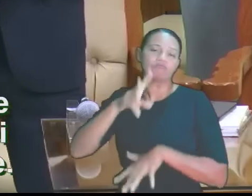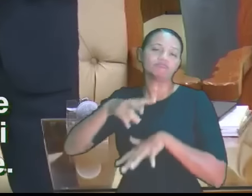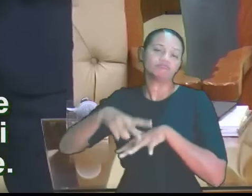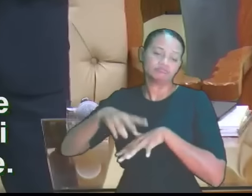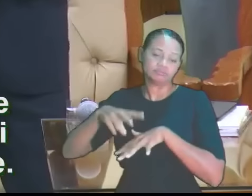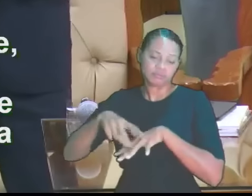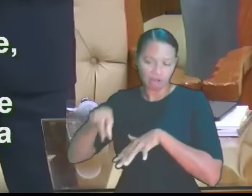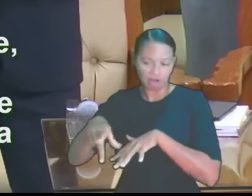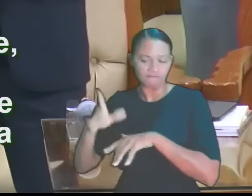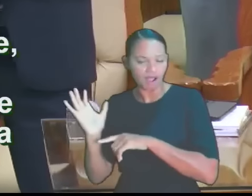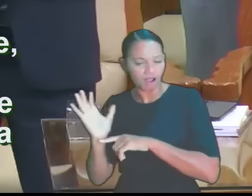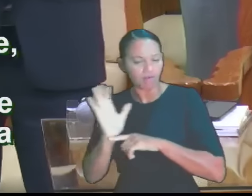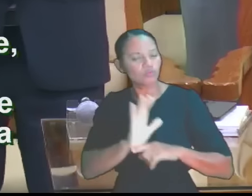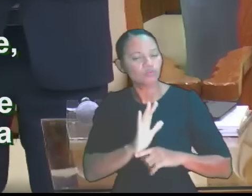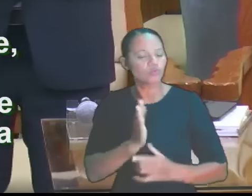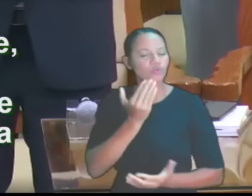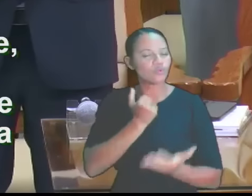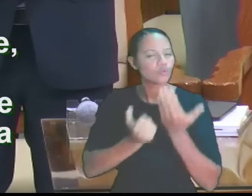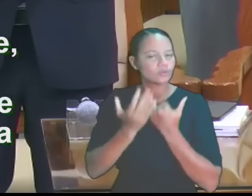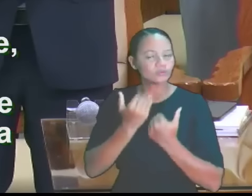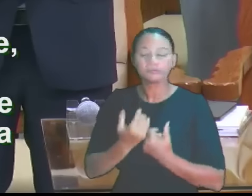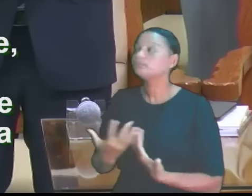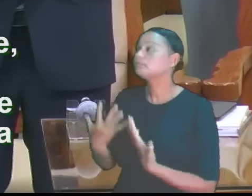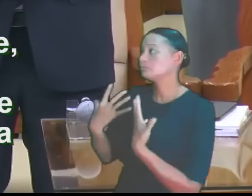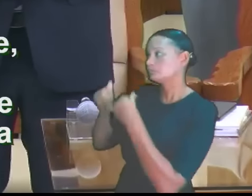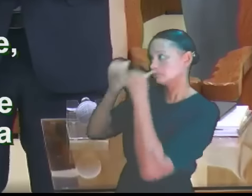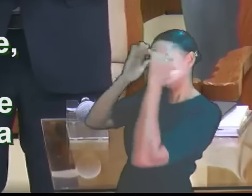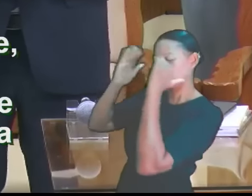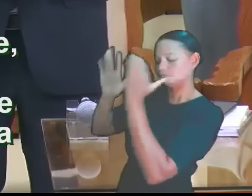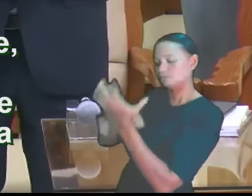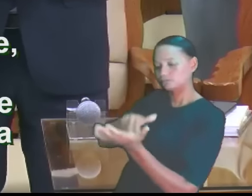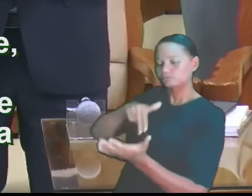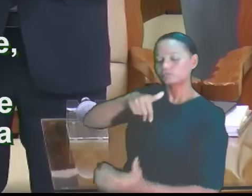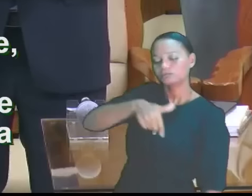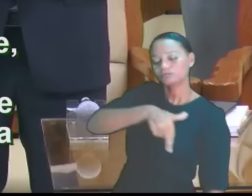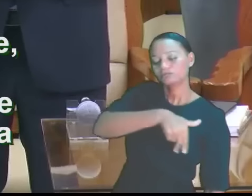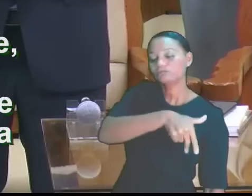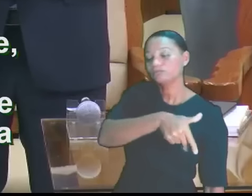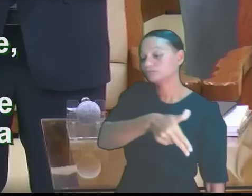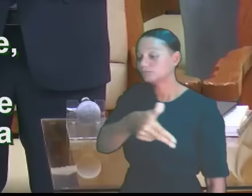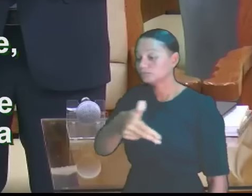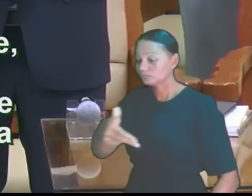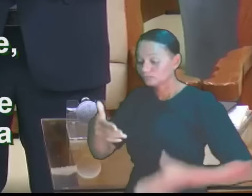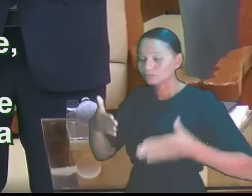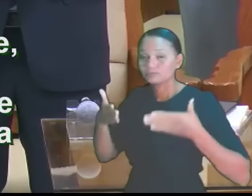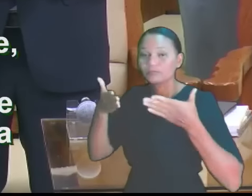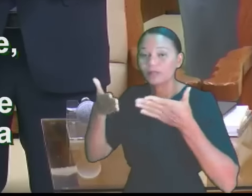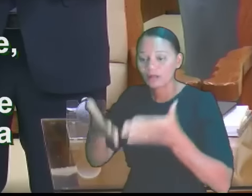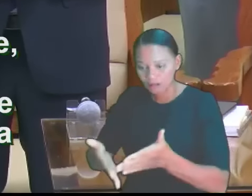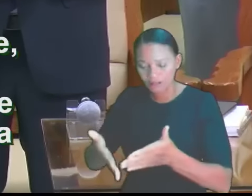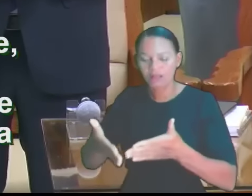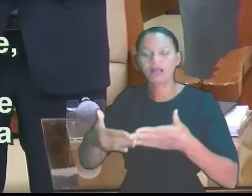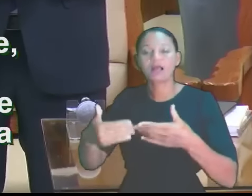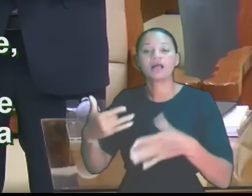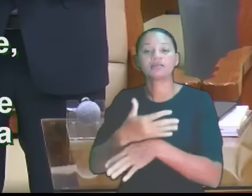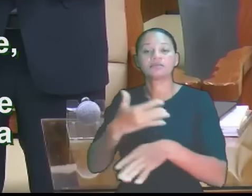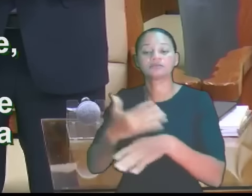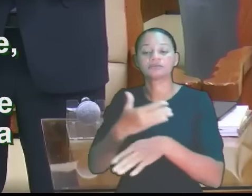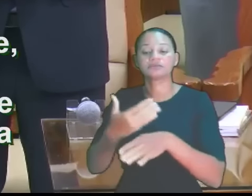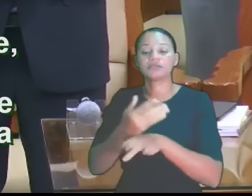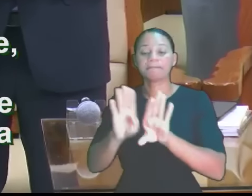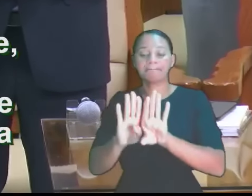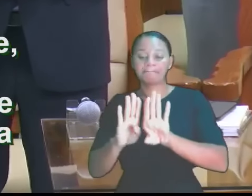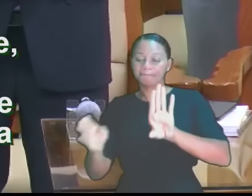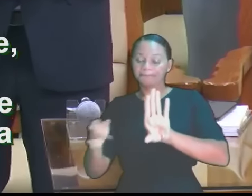te sustente. Então ele se levantou e se foi a Serepta. Chegando à porta da cidade, eis que estava ali